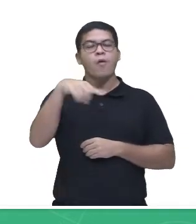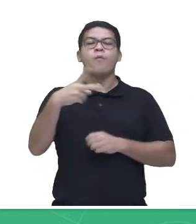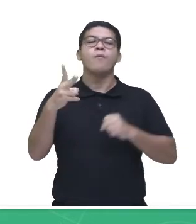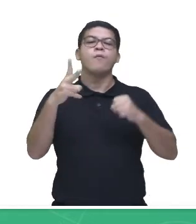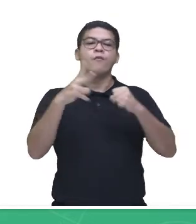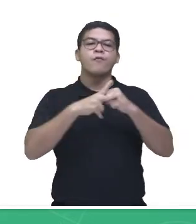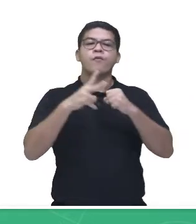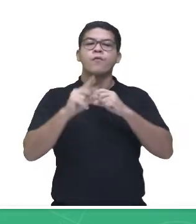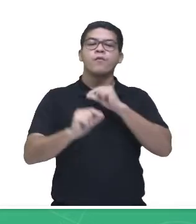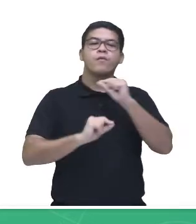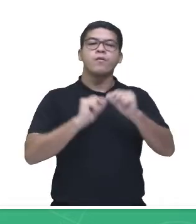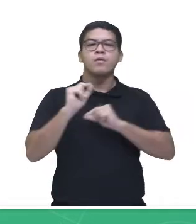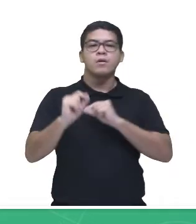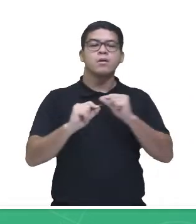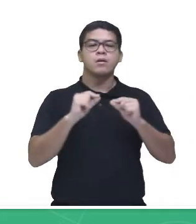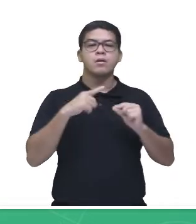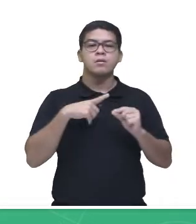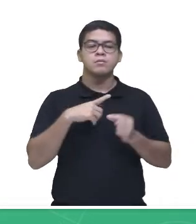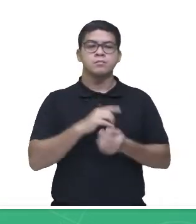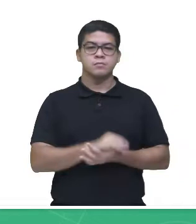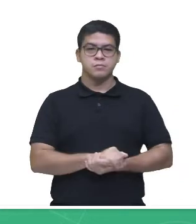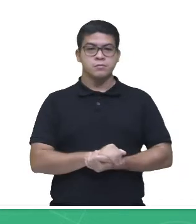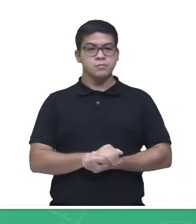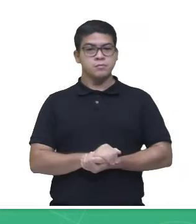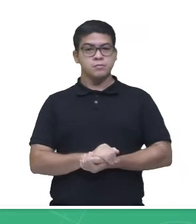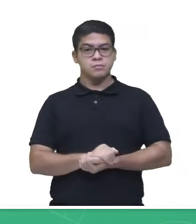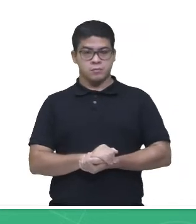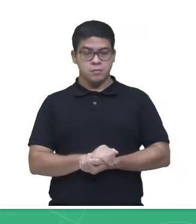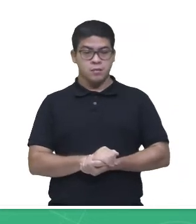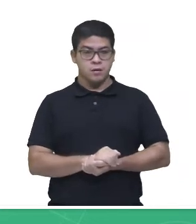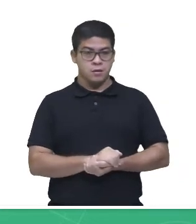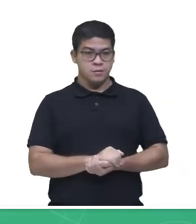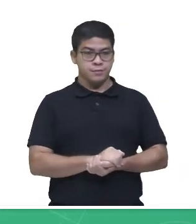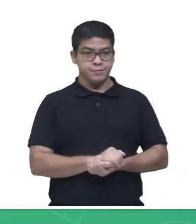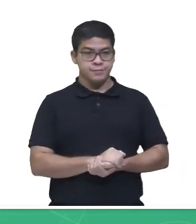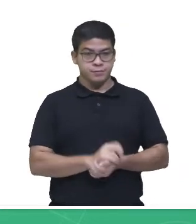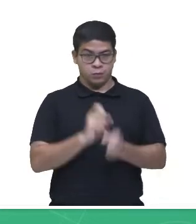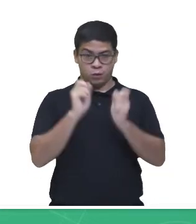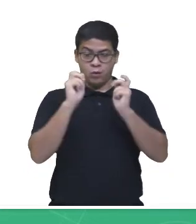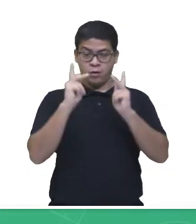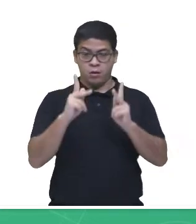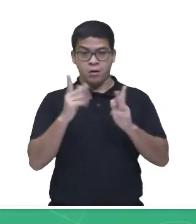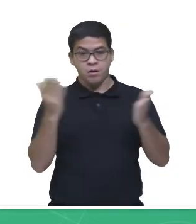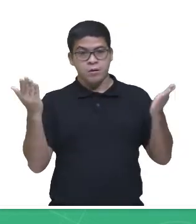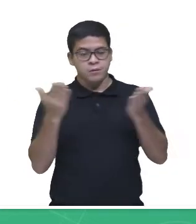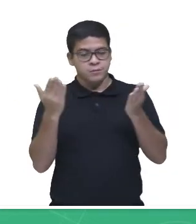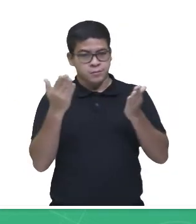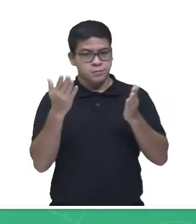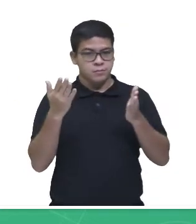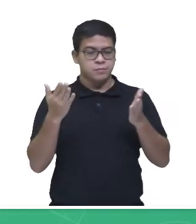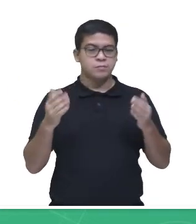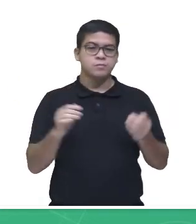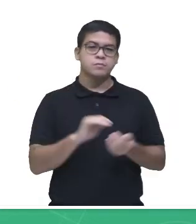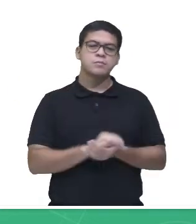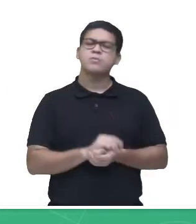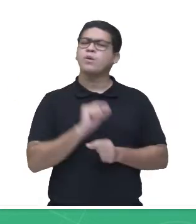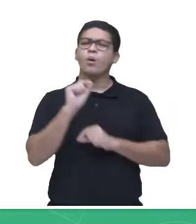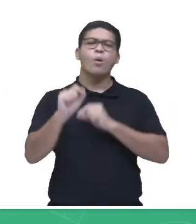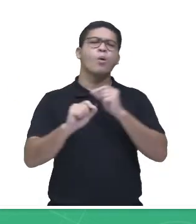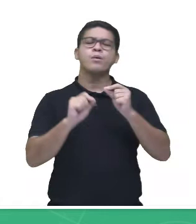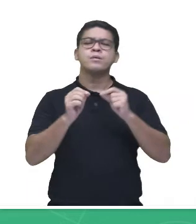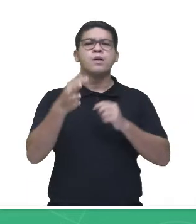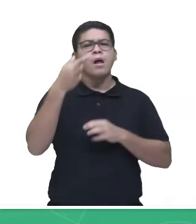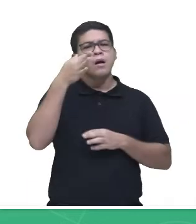demais coisas são, aqui é o núcleo, relacionado ao assunto de hoje, ok? A hecho. O que nós temos que observar